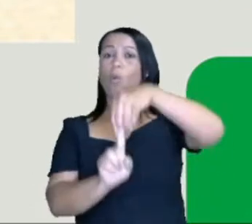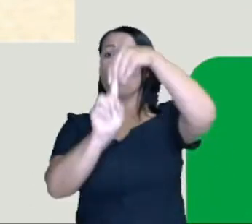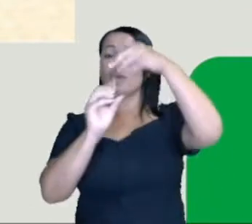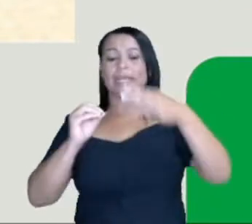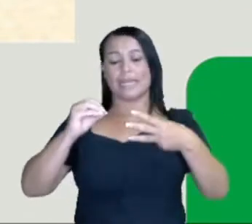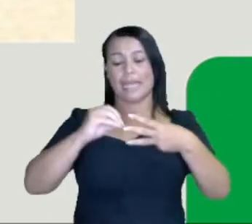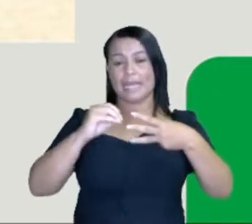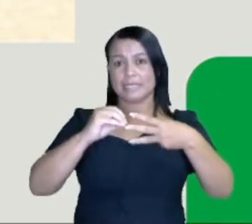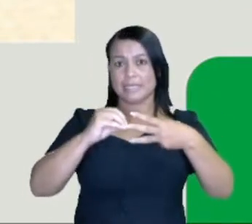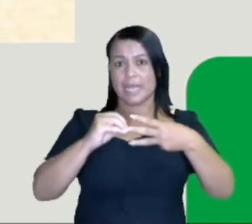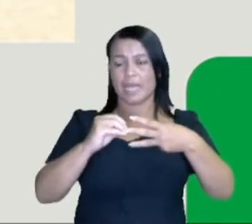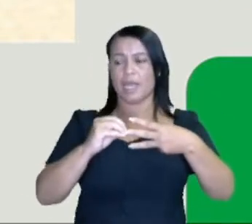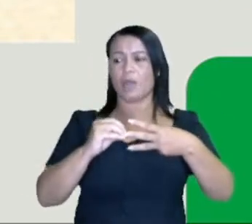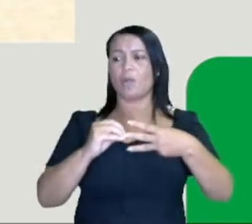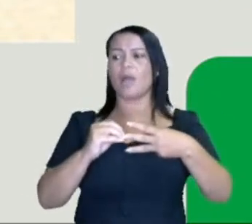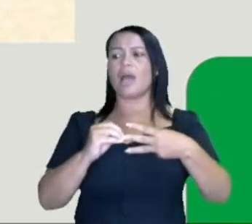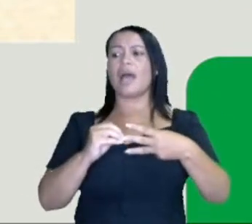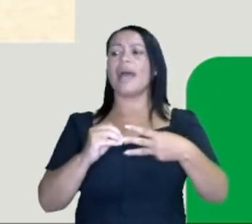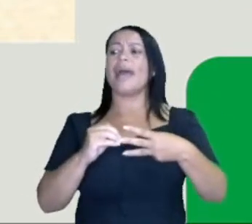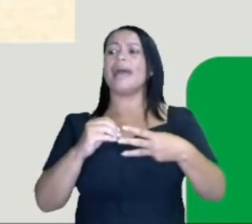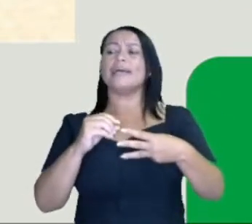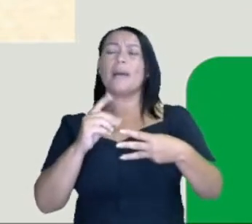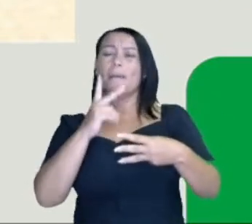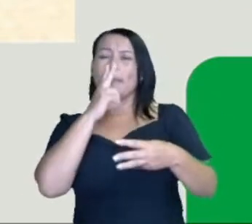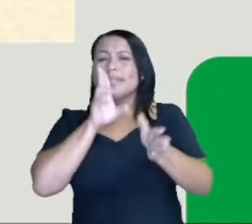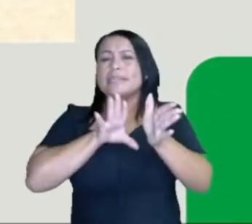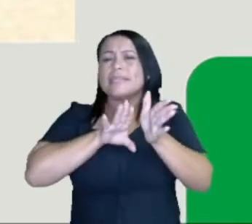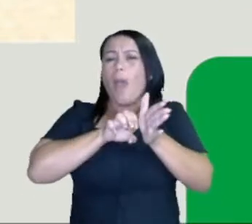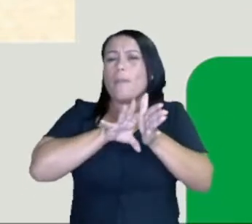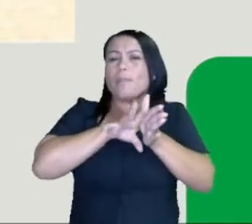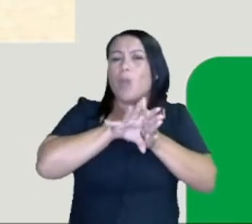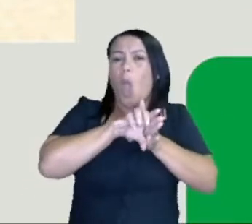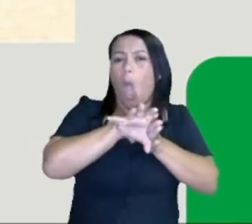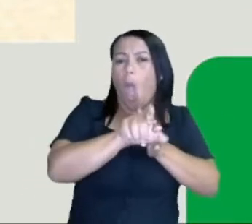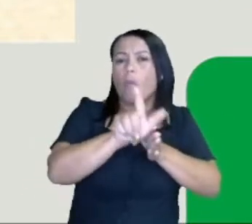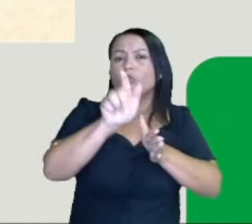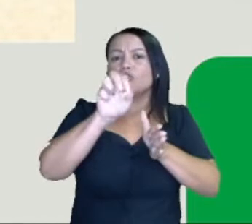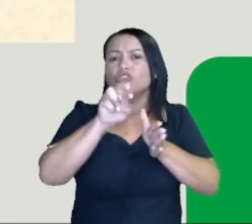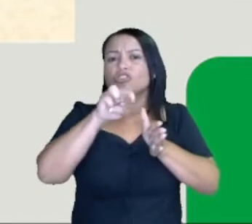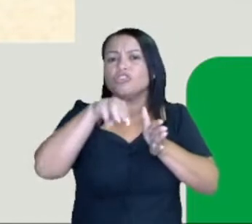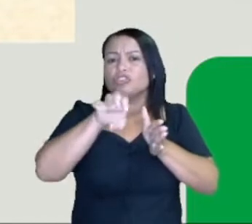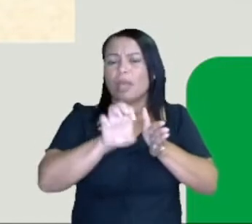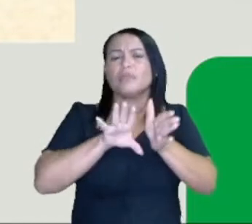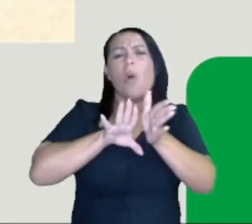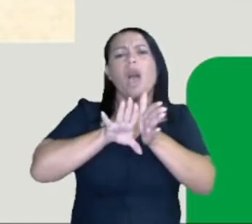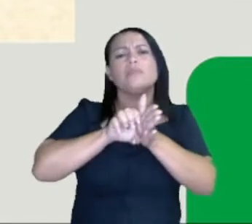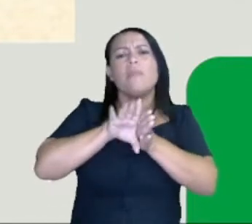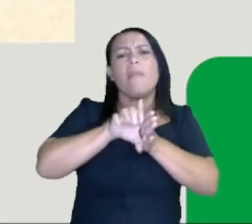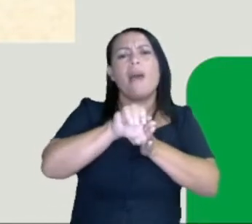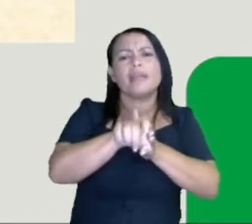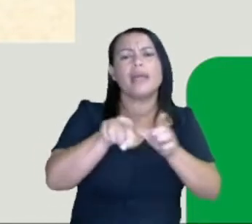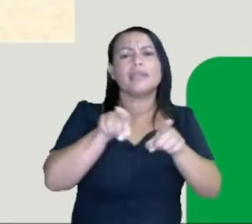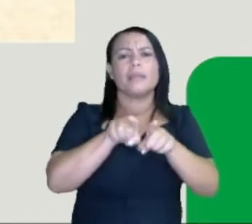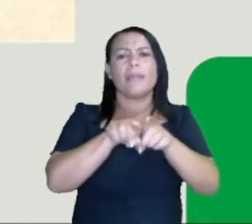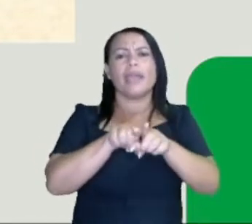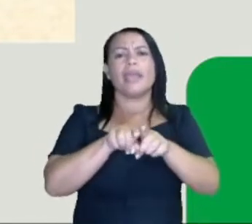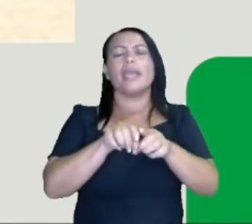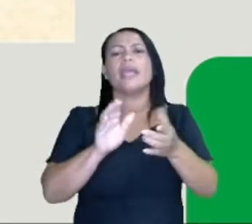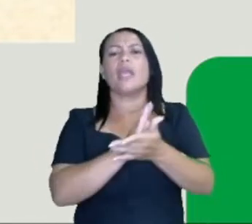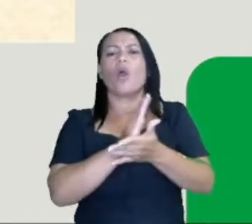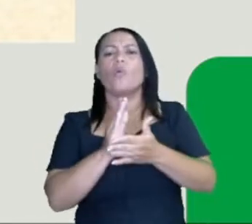São conhecidos como micróbios ou germes. Um exemplo disto são as bactérias e os